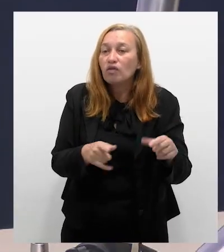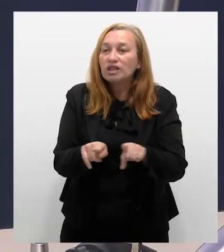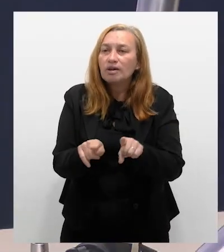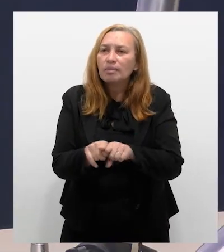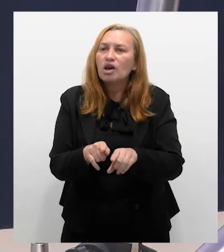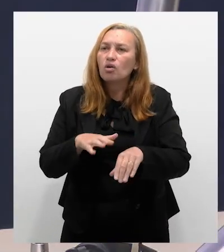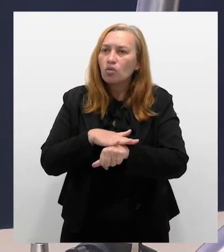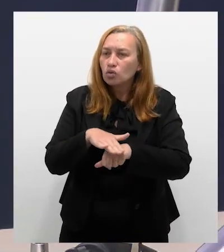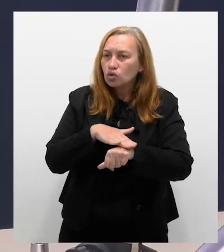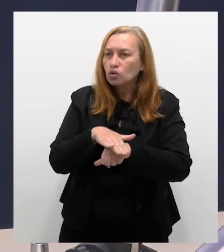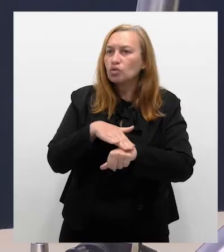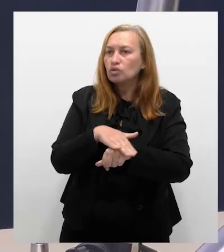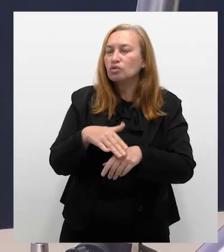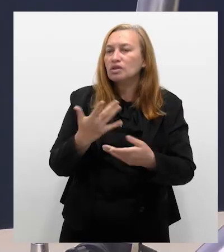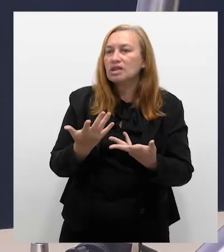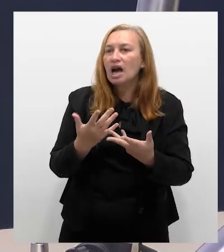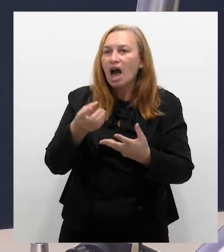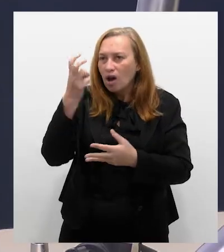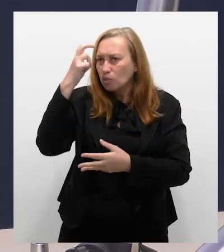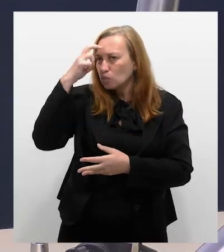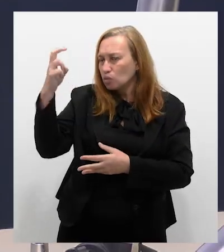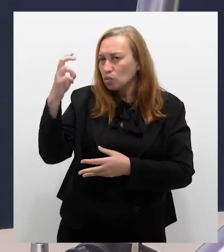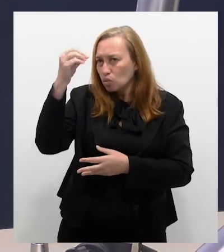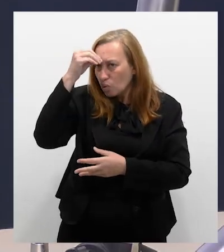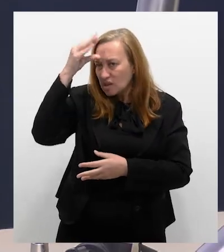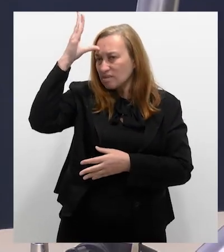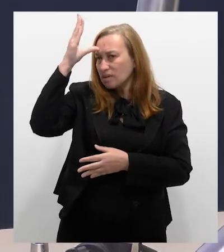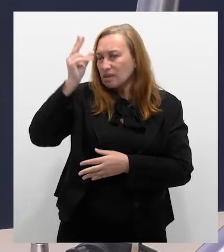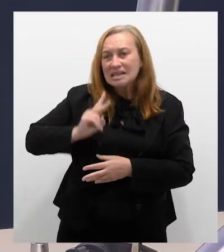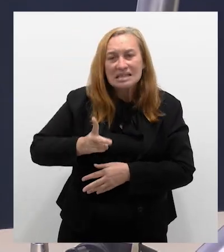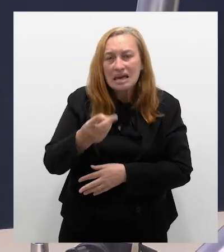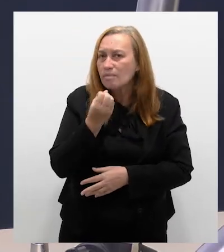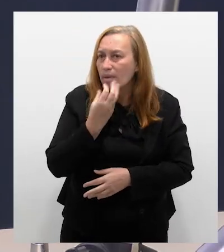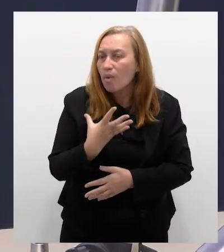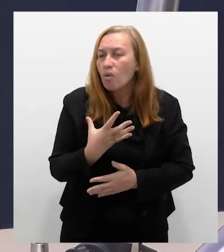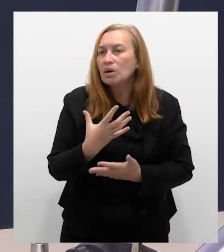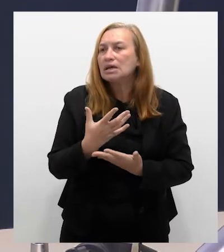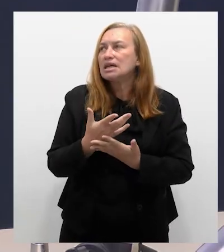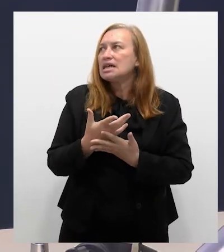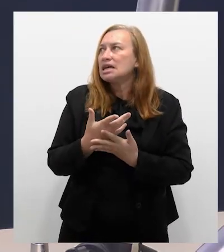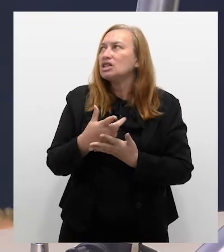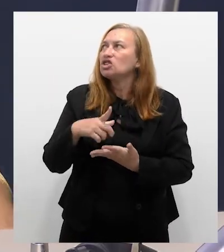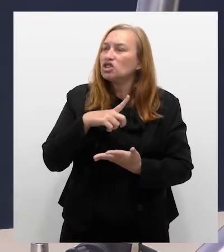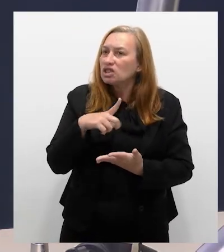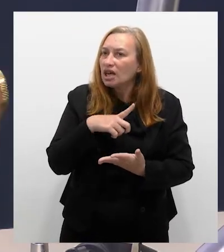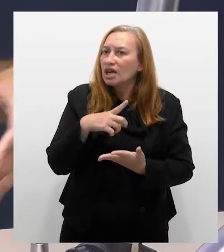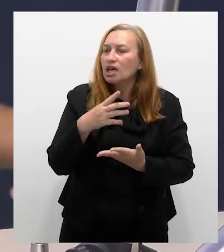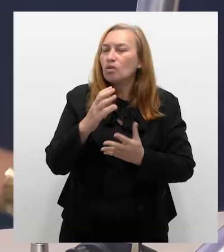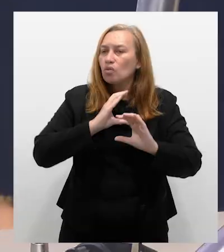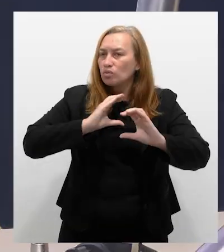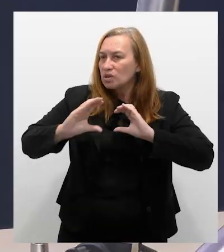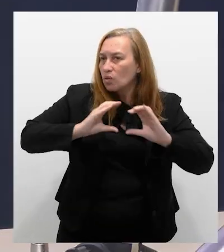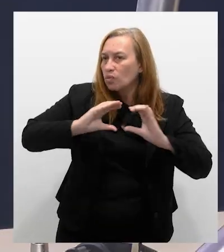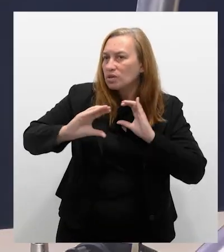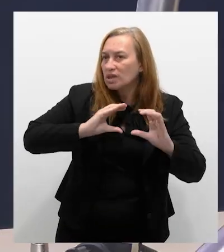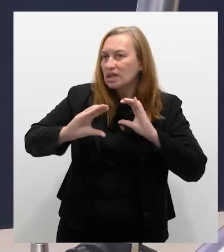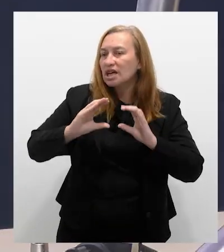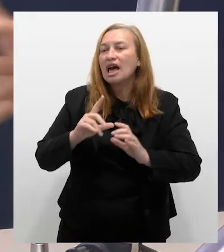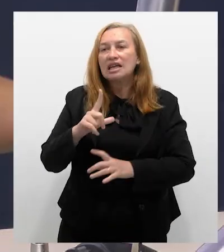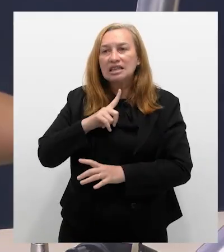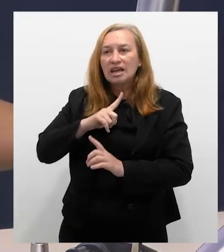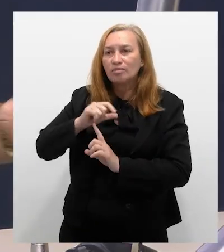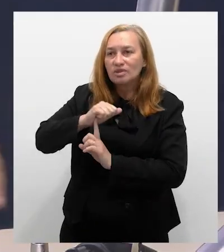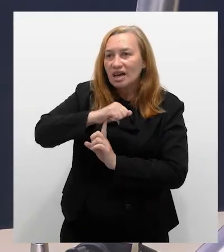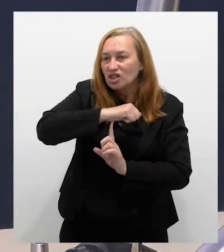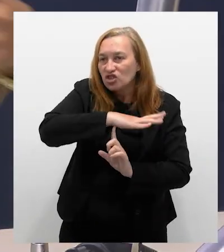muito conversar que a cultura, o conhecimento, ele nunca é demais. Então, a gente tem a nossa forma de se comunicar, a gente tem